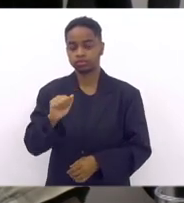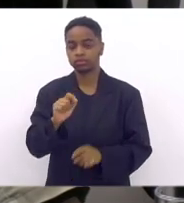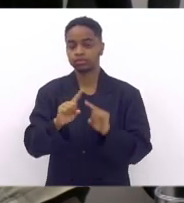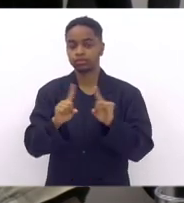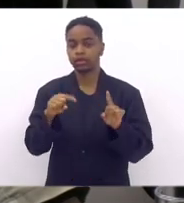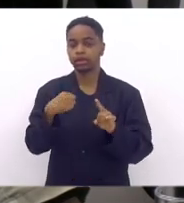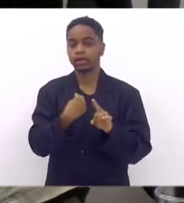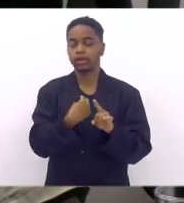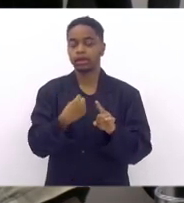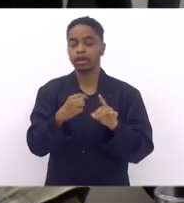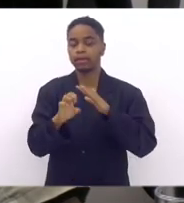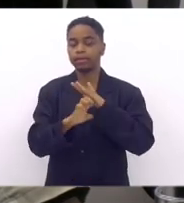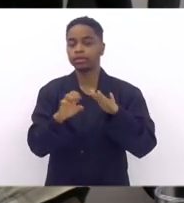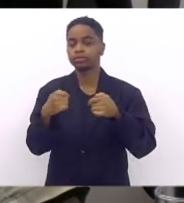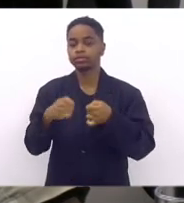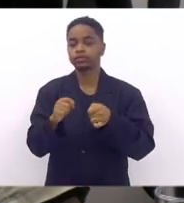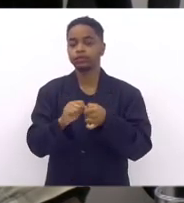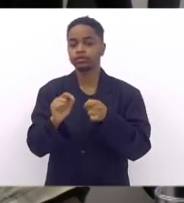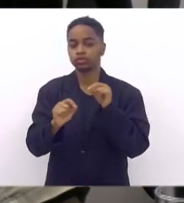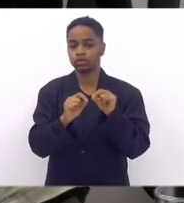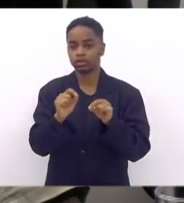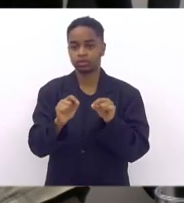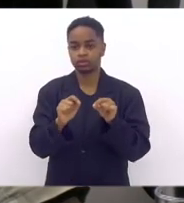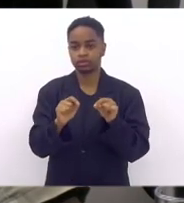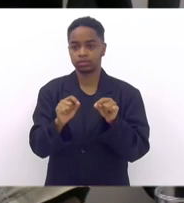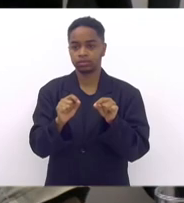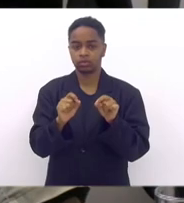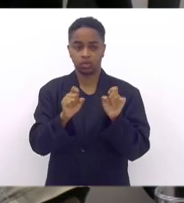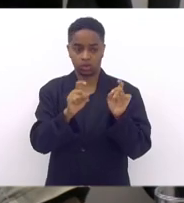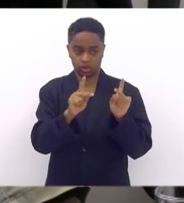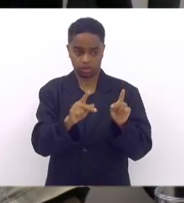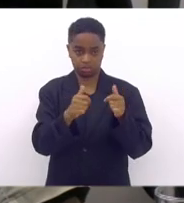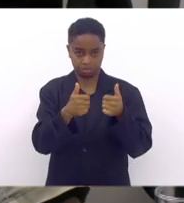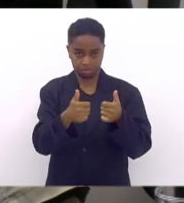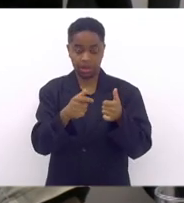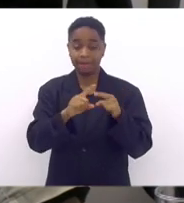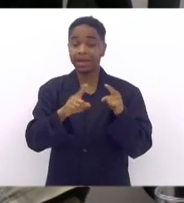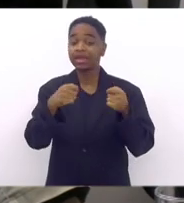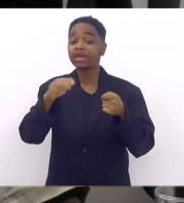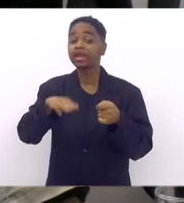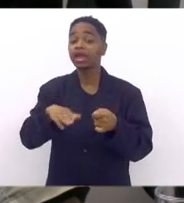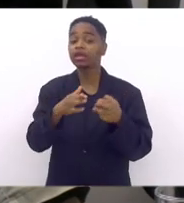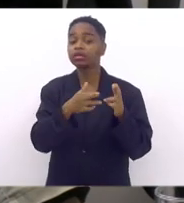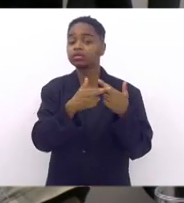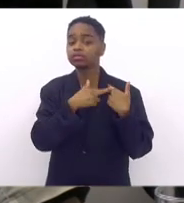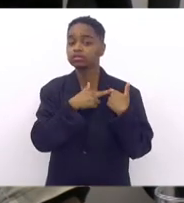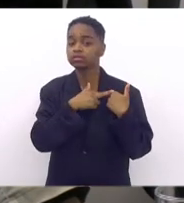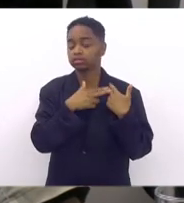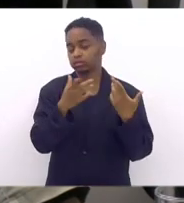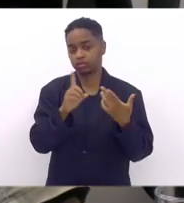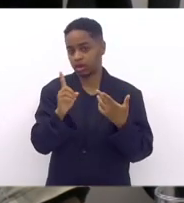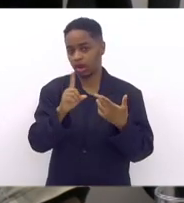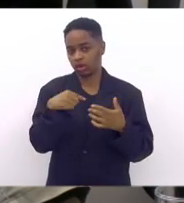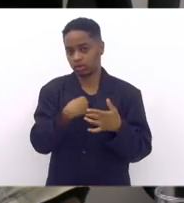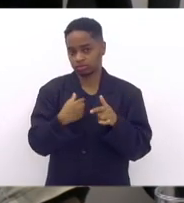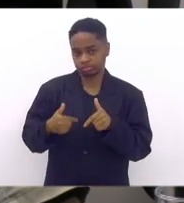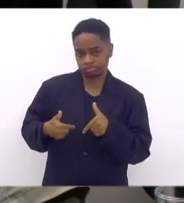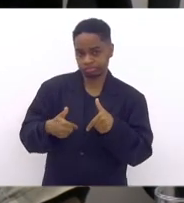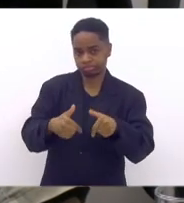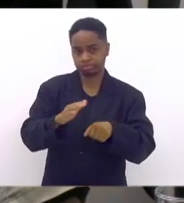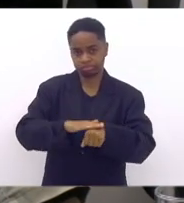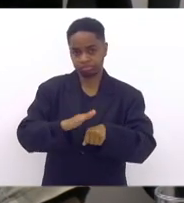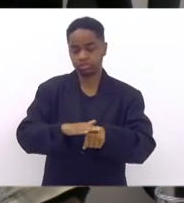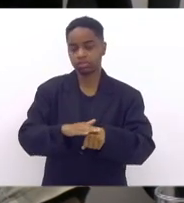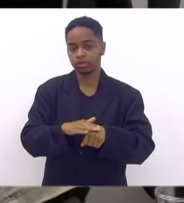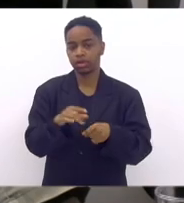que fazer Elas têm que fazer como o deputado Jorge Felipe Neto falou assim tá mas quem faz a né não vamos acabar com isso vamos fazer a gente vai